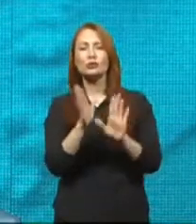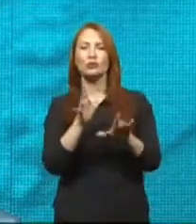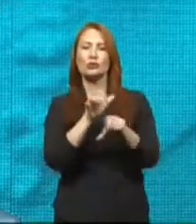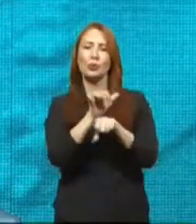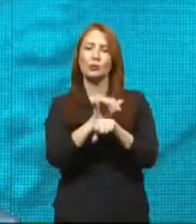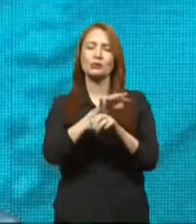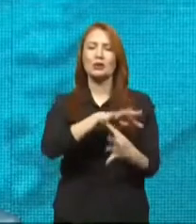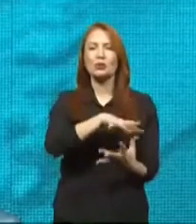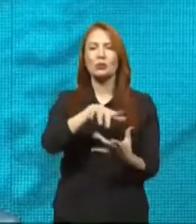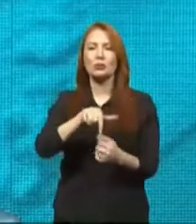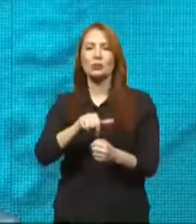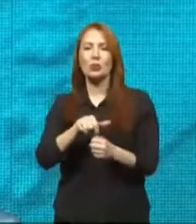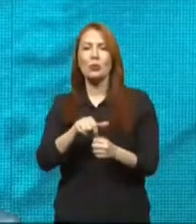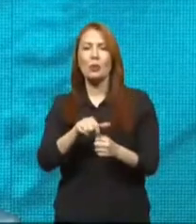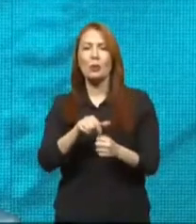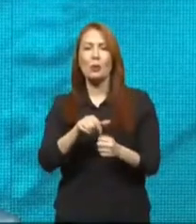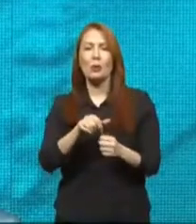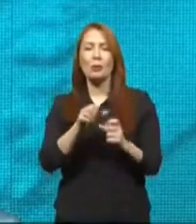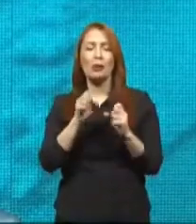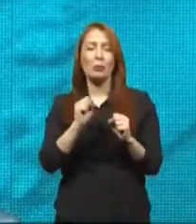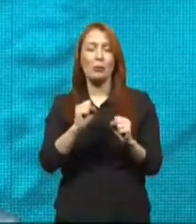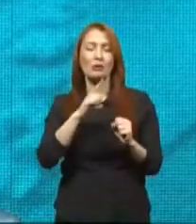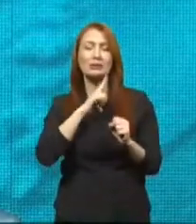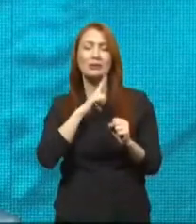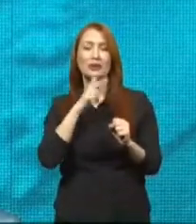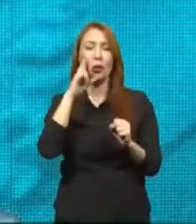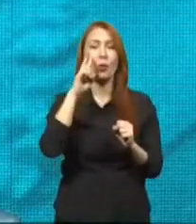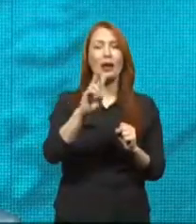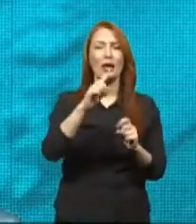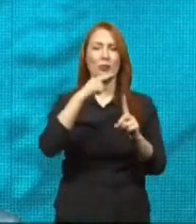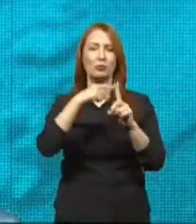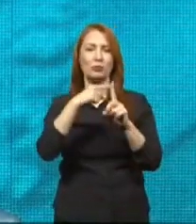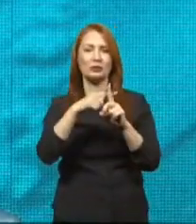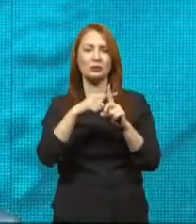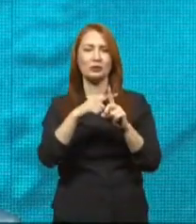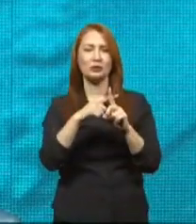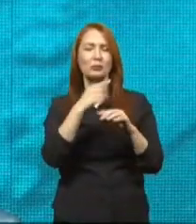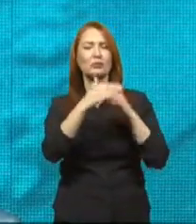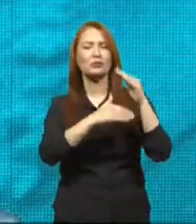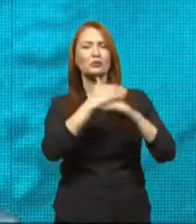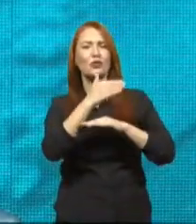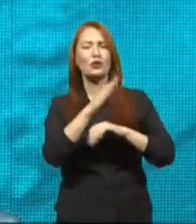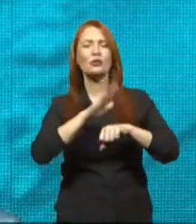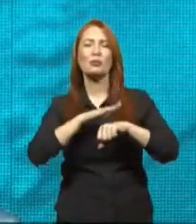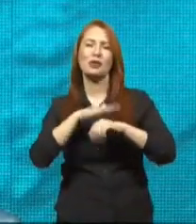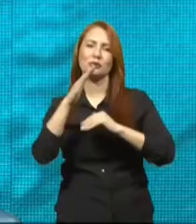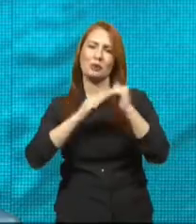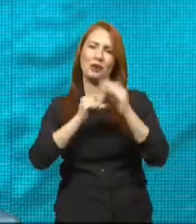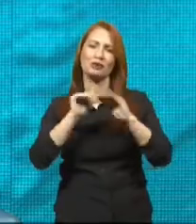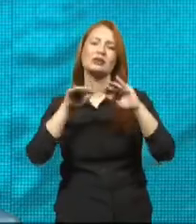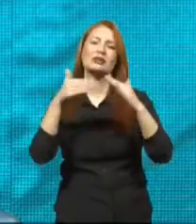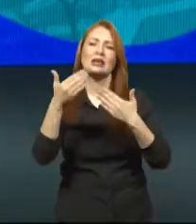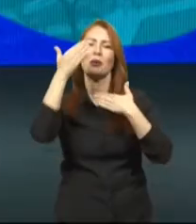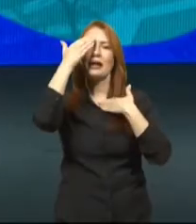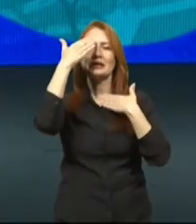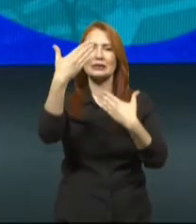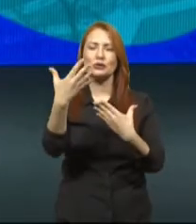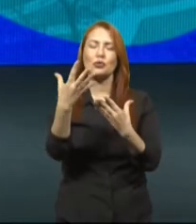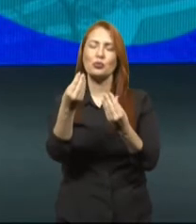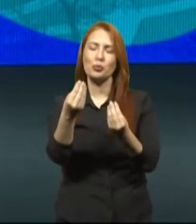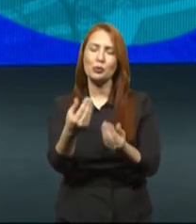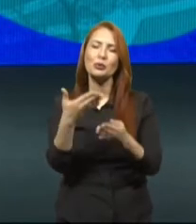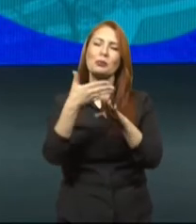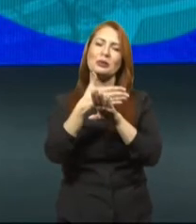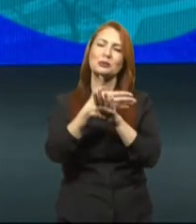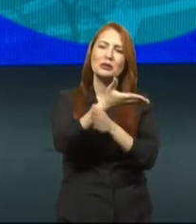possa pegar esse olhar positivo da sustentabilidade e trazer cada vez mais na prática, né? Então, eu agradeço muito, meninas, pela presença de vocês